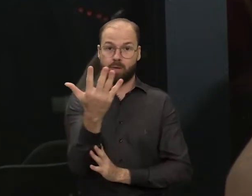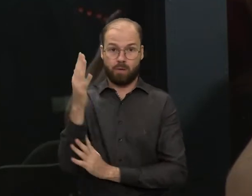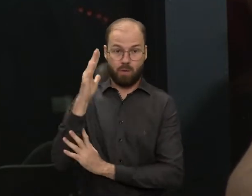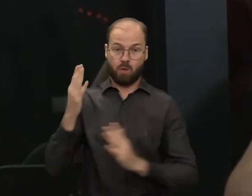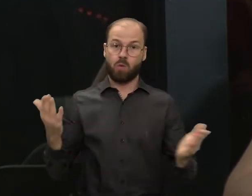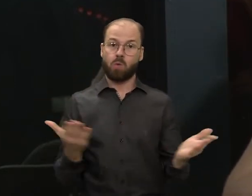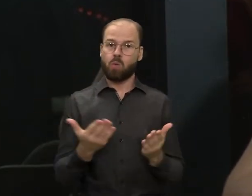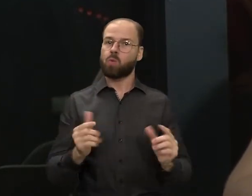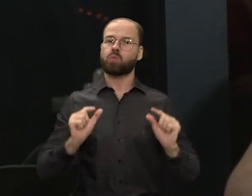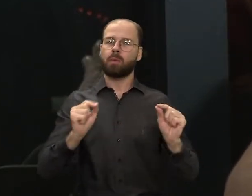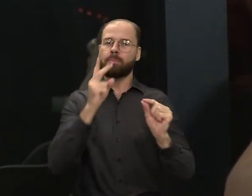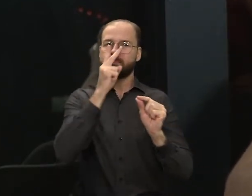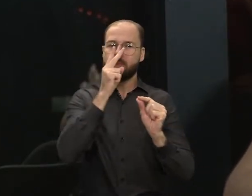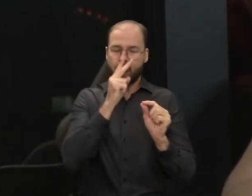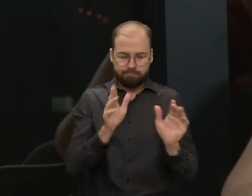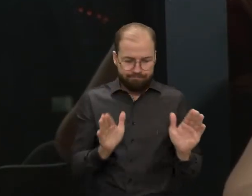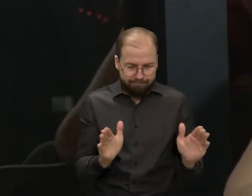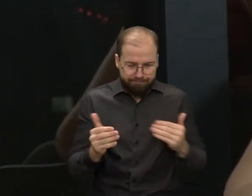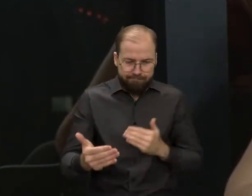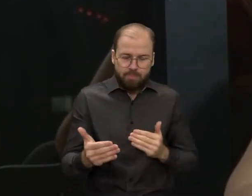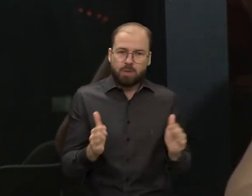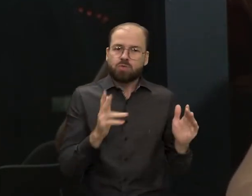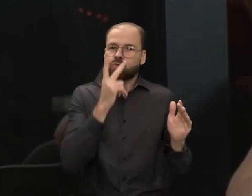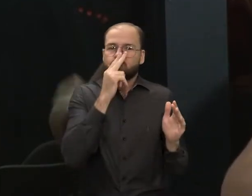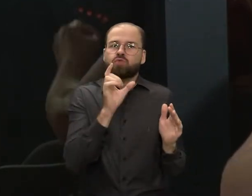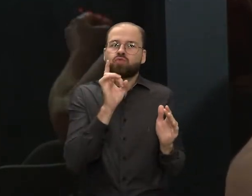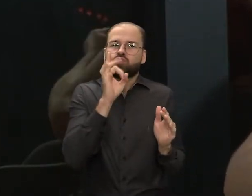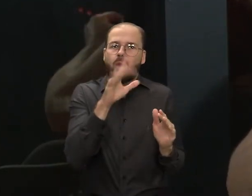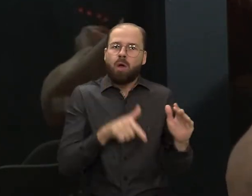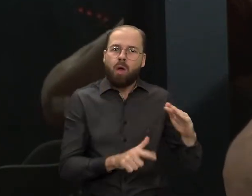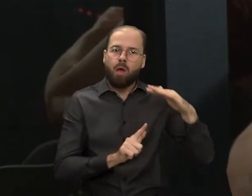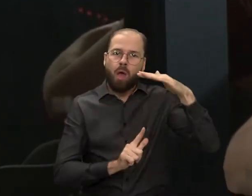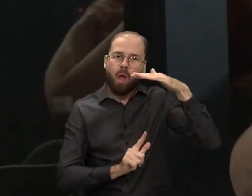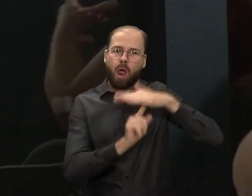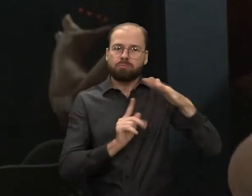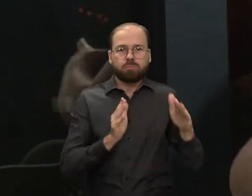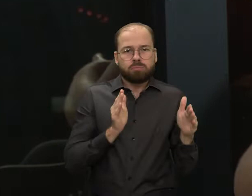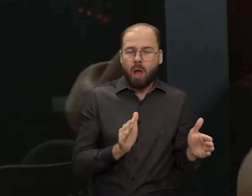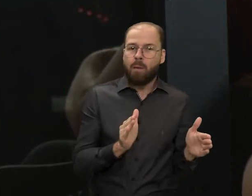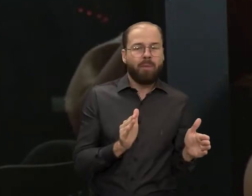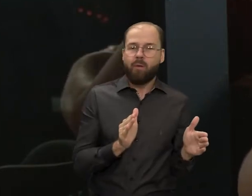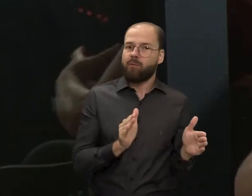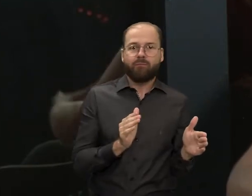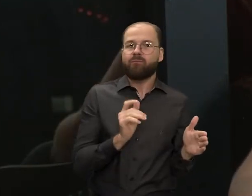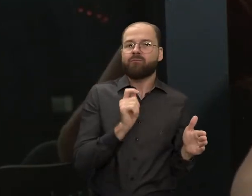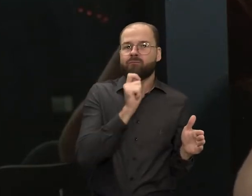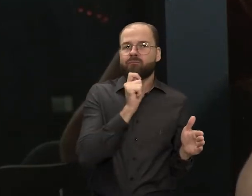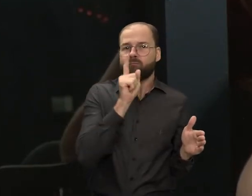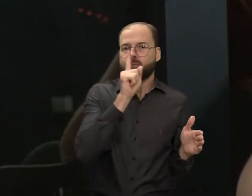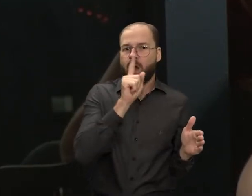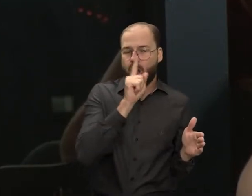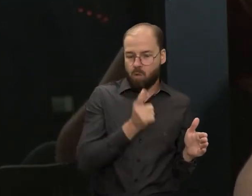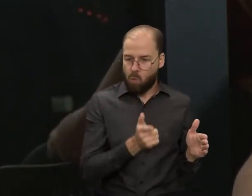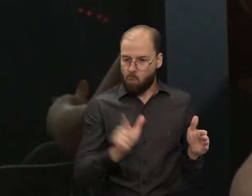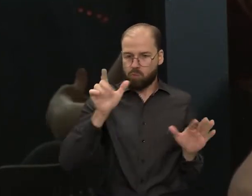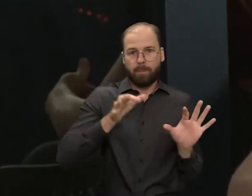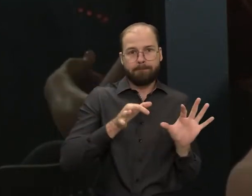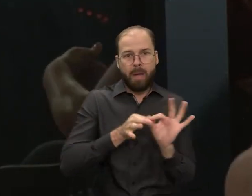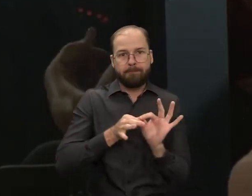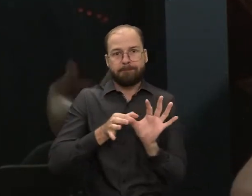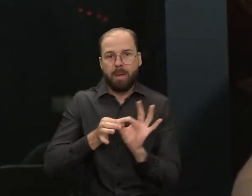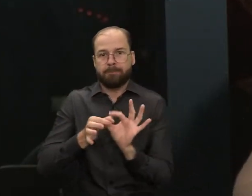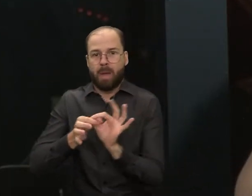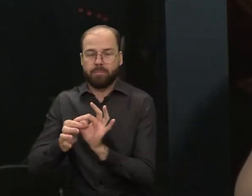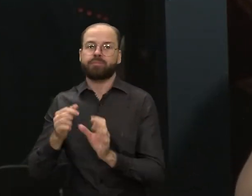tratado dentro de uma caixa, né, de uma maneira bastante engessada, como se ele não permeasse todos os outros assuntos. Então, eu acho que a